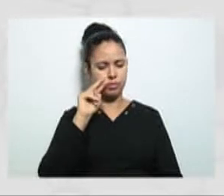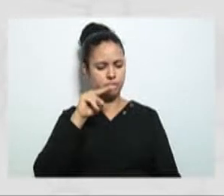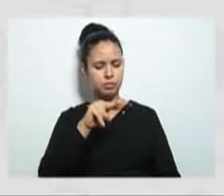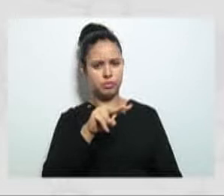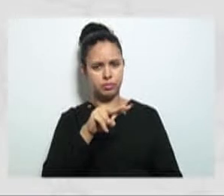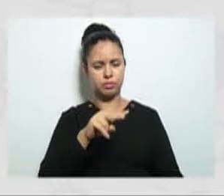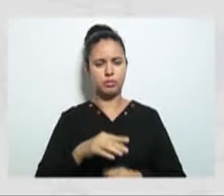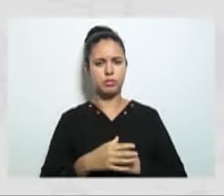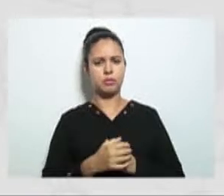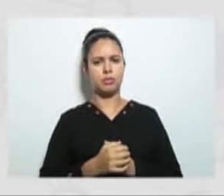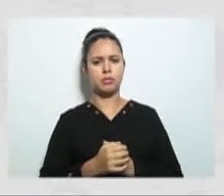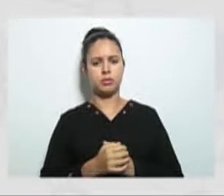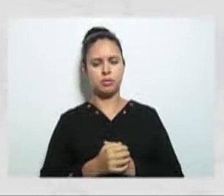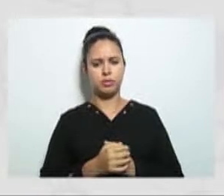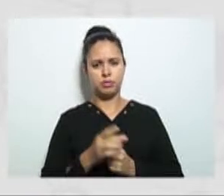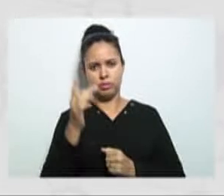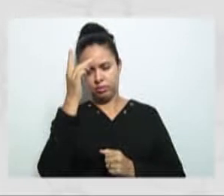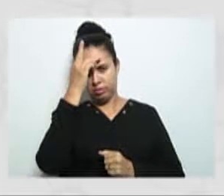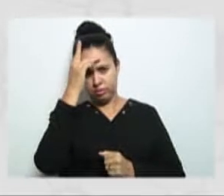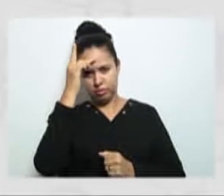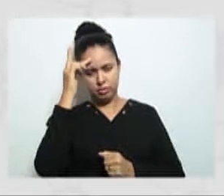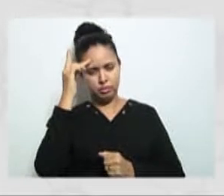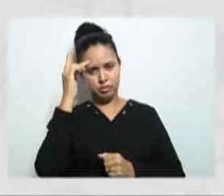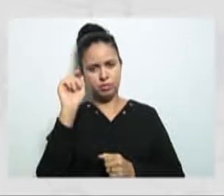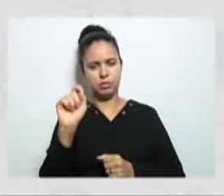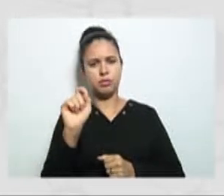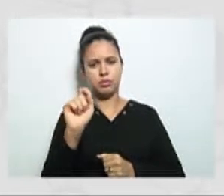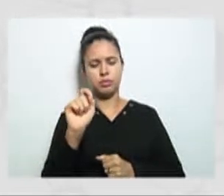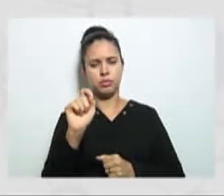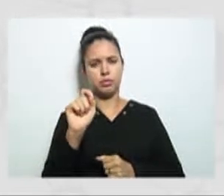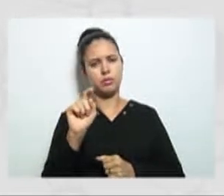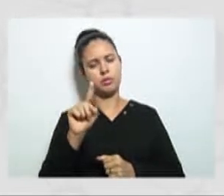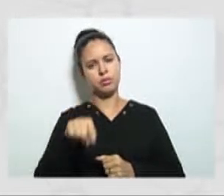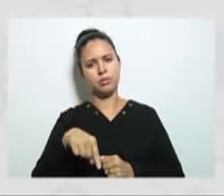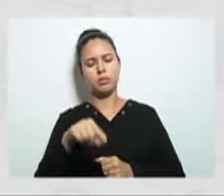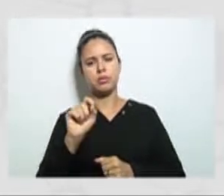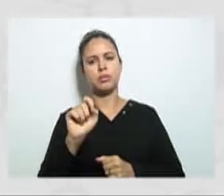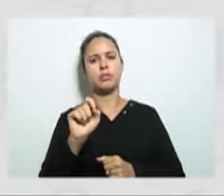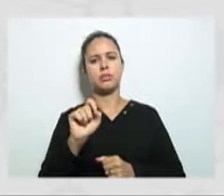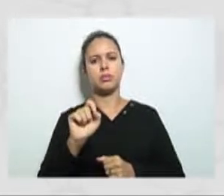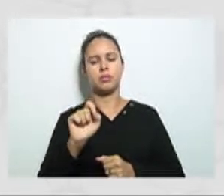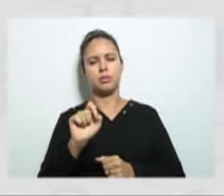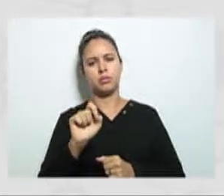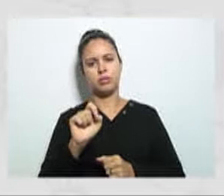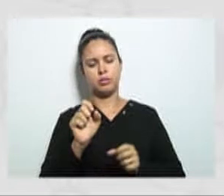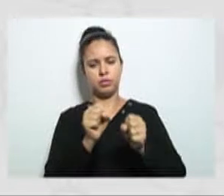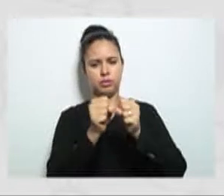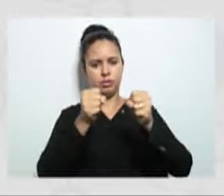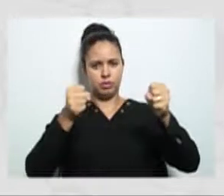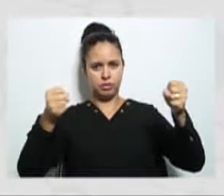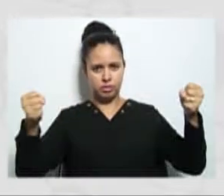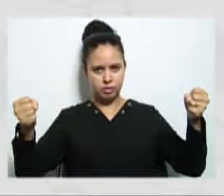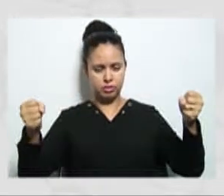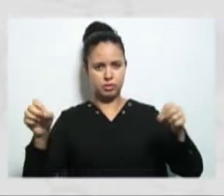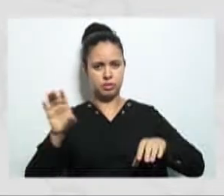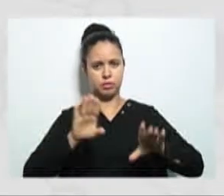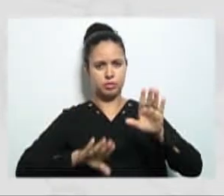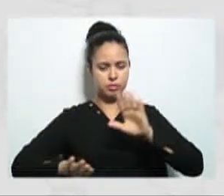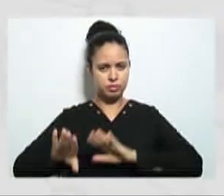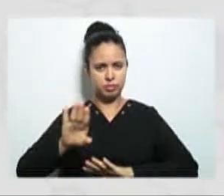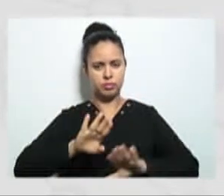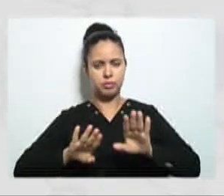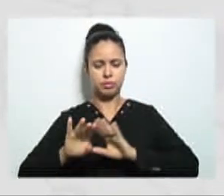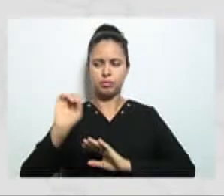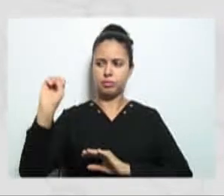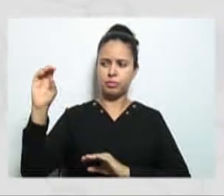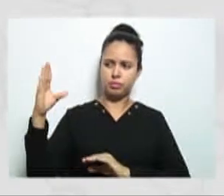gente que gosta de ficar meio escondido na sala e já procura lá uma janela, né? Às vezes a janela não tem persiana. Cuidado com essa claridade que vem de